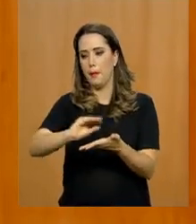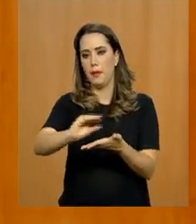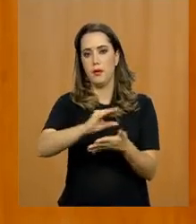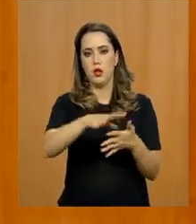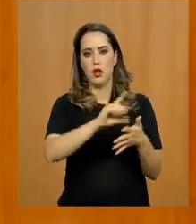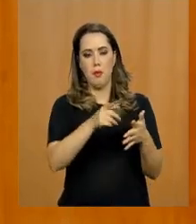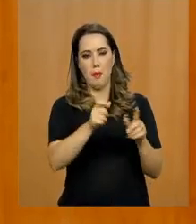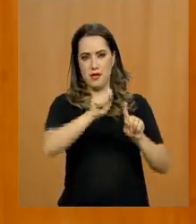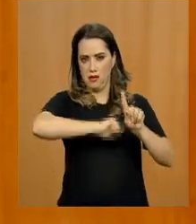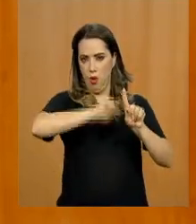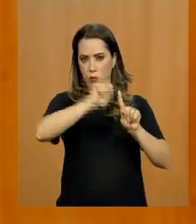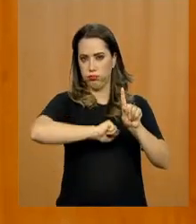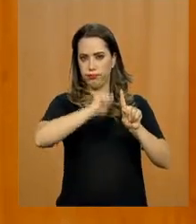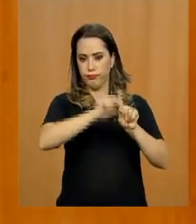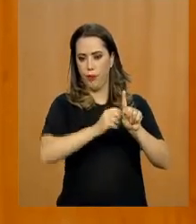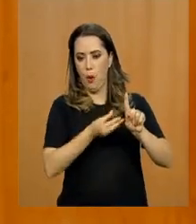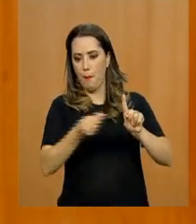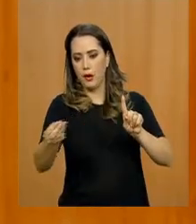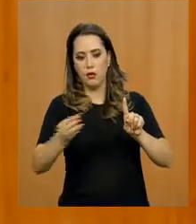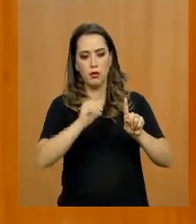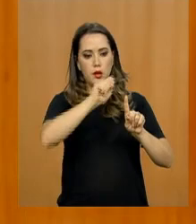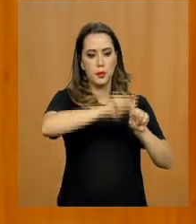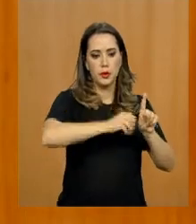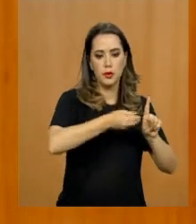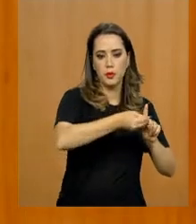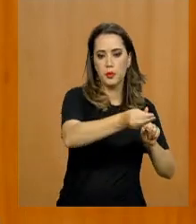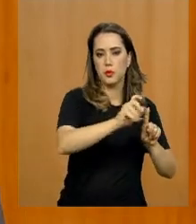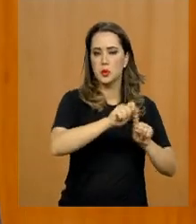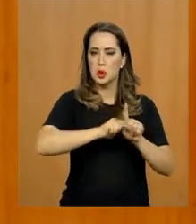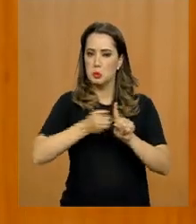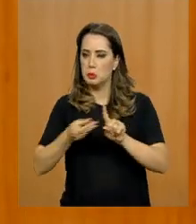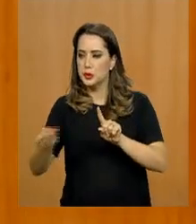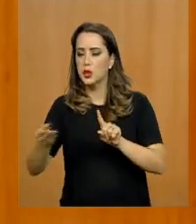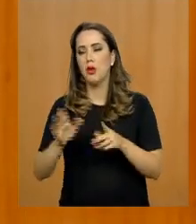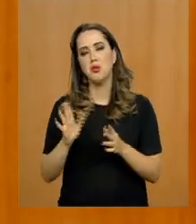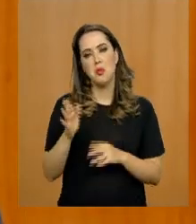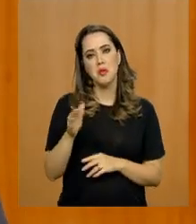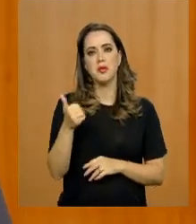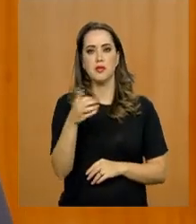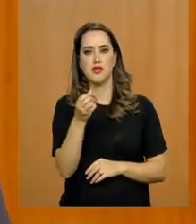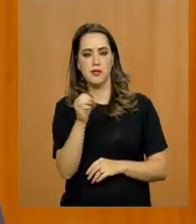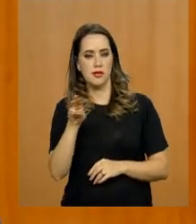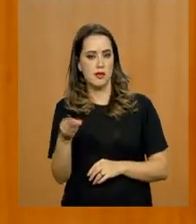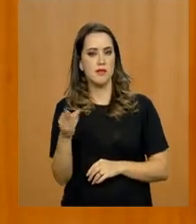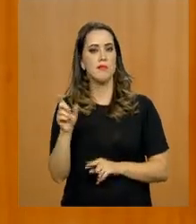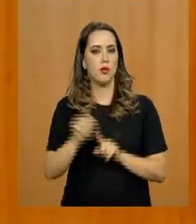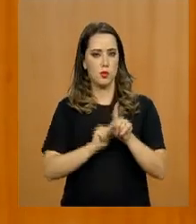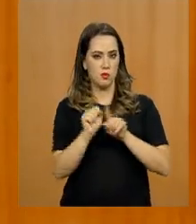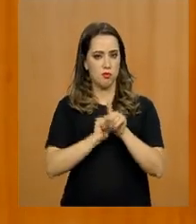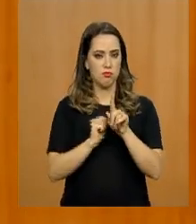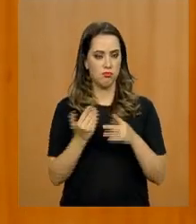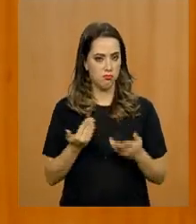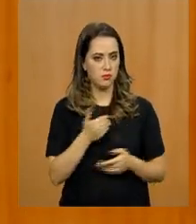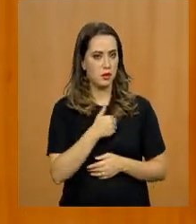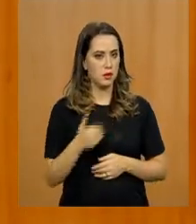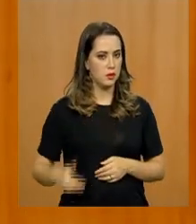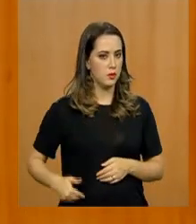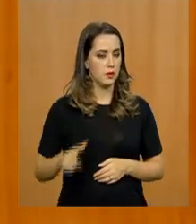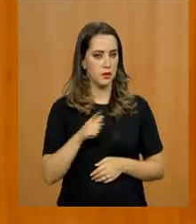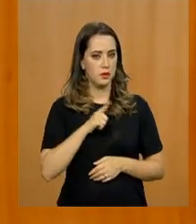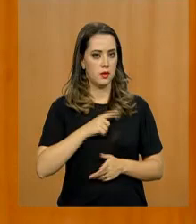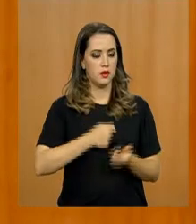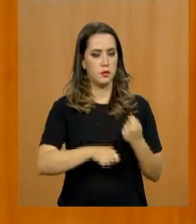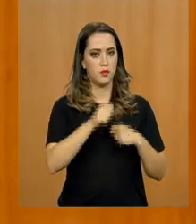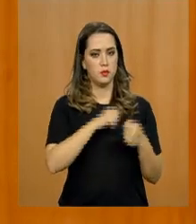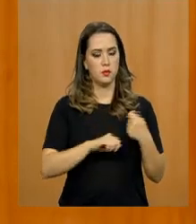por mês e hoje 190 milhões dá mais ou menos 16 milhões 15 milhões e 16 milhões e o governo terá uma